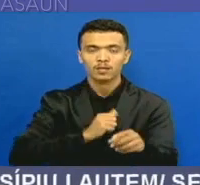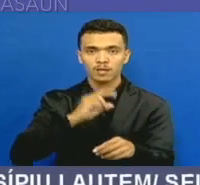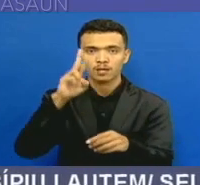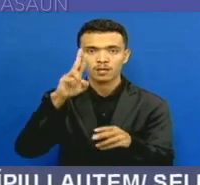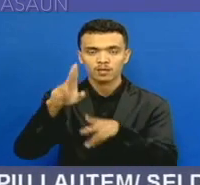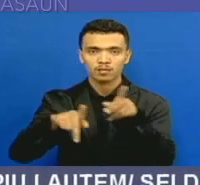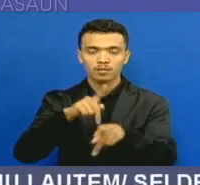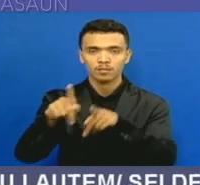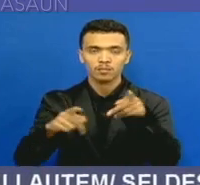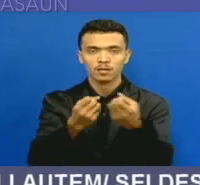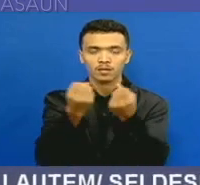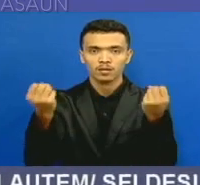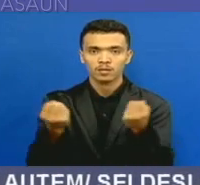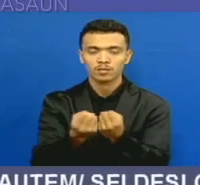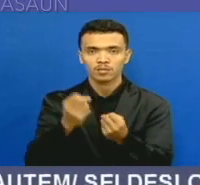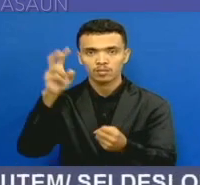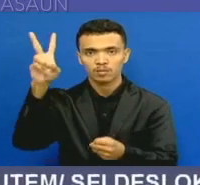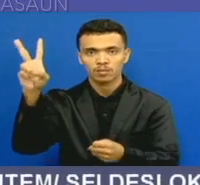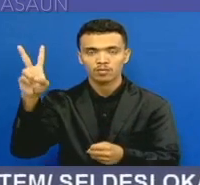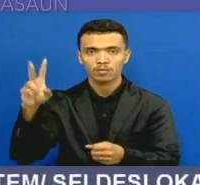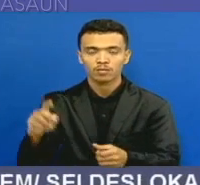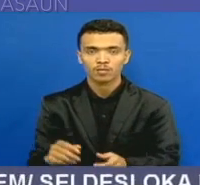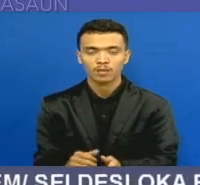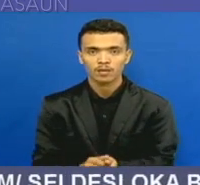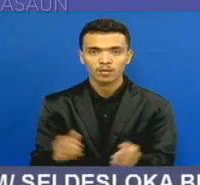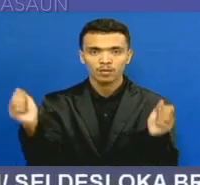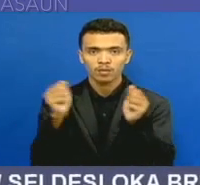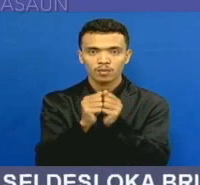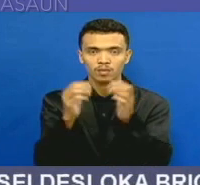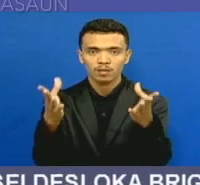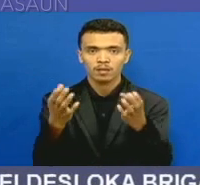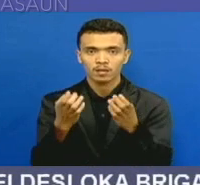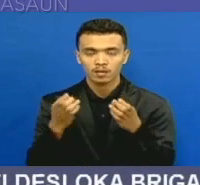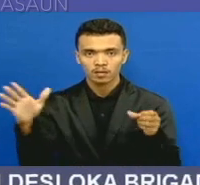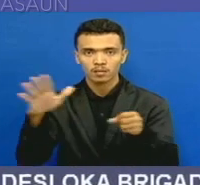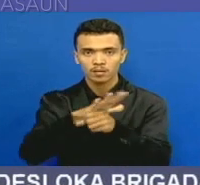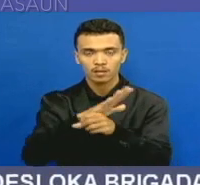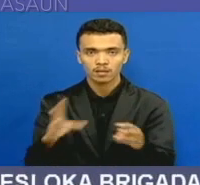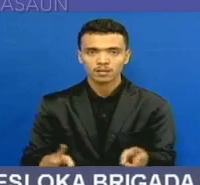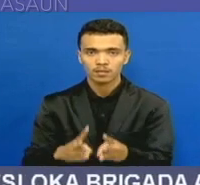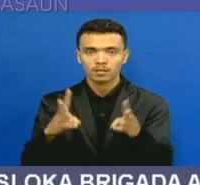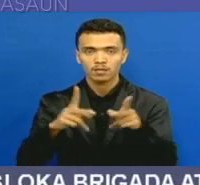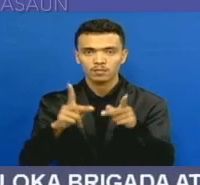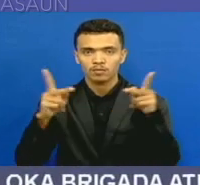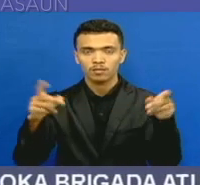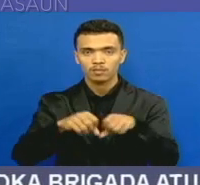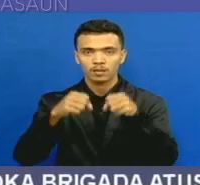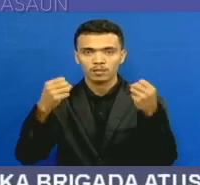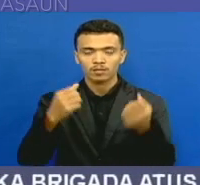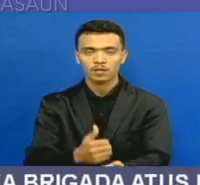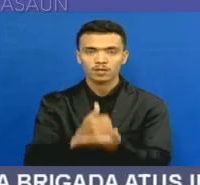Comunidade Balung iha suku asubilitoho no Berlau ho iniciativa taka estrada público ne bekua ho di